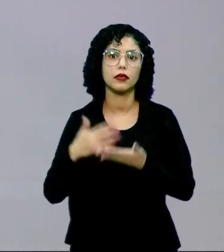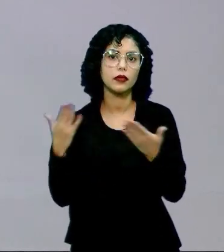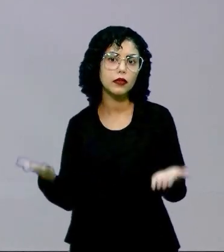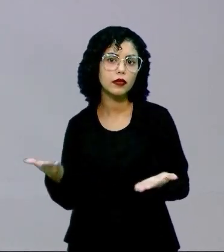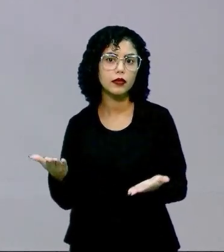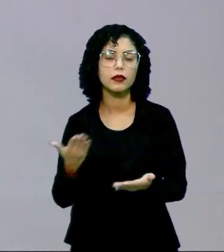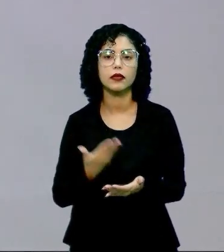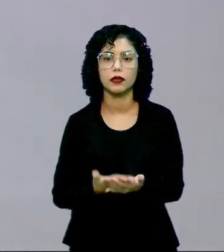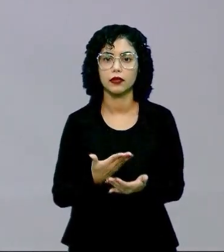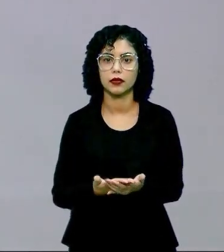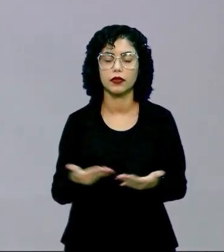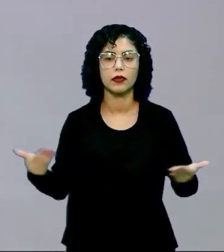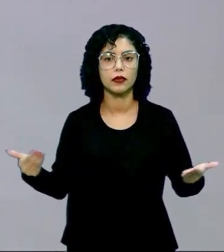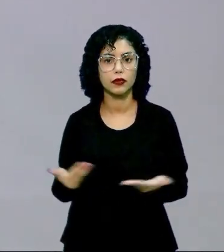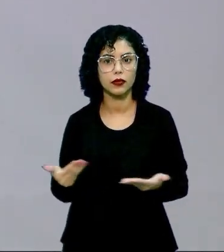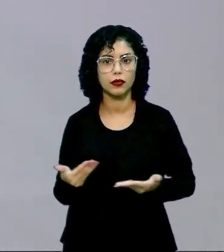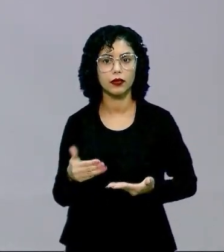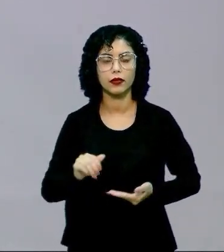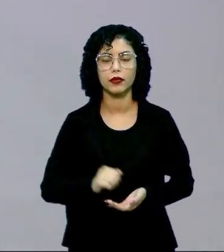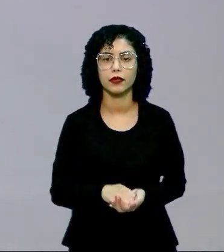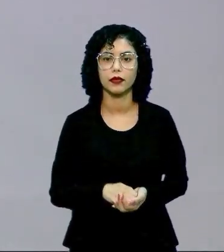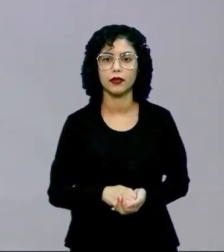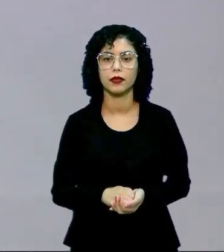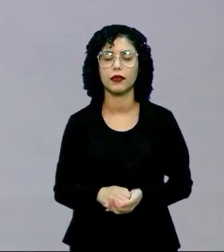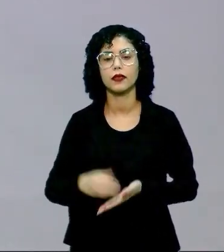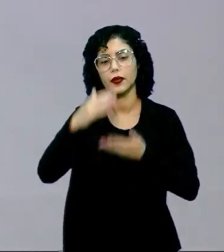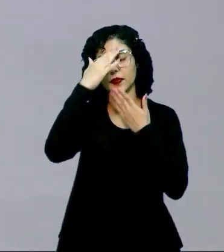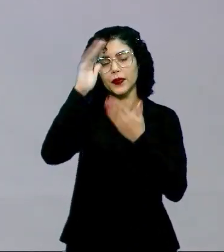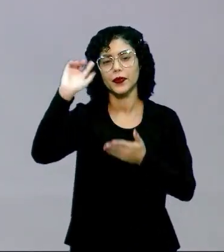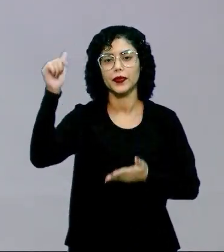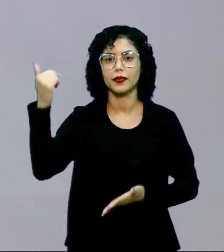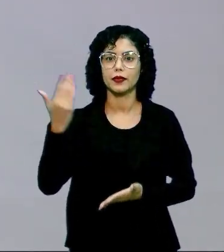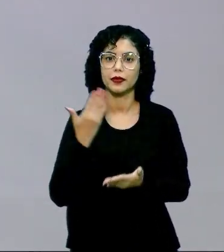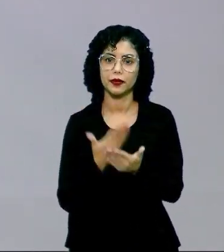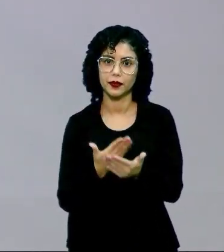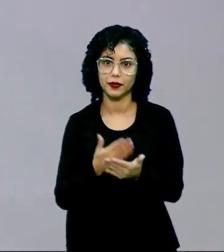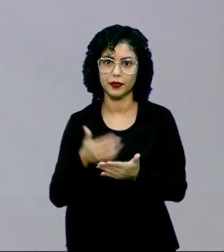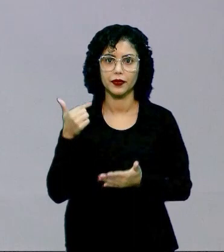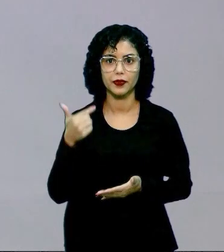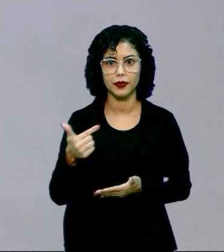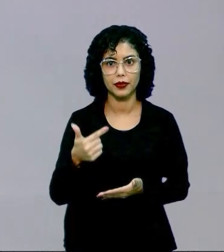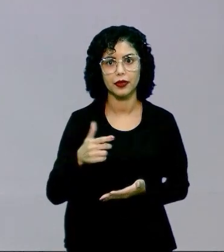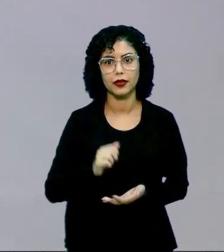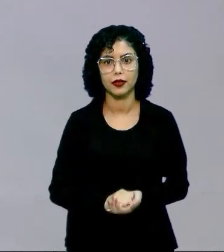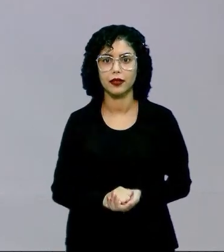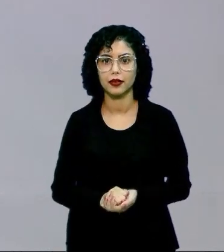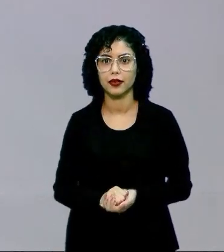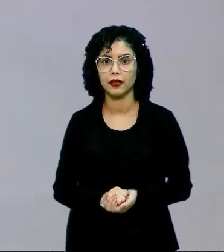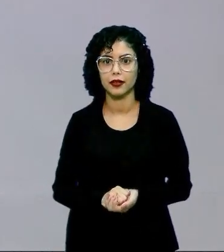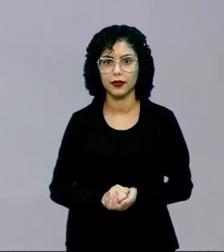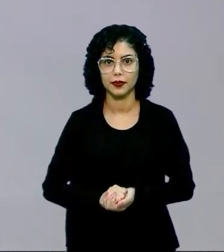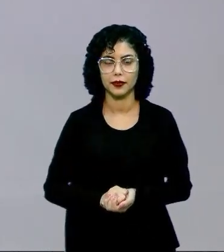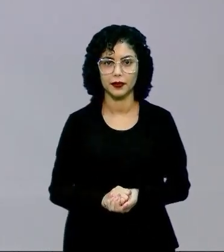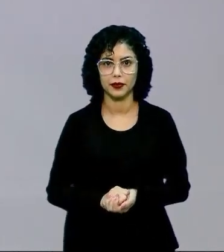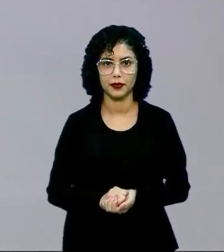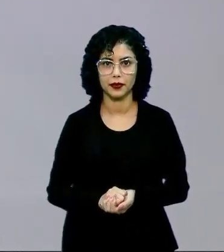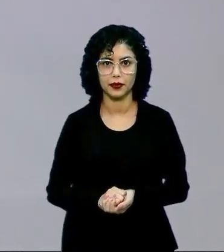queridos, foi sobre isso a nossa aula hoje, né? Eu aguardo vocês na parte 2 da história de Roma.